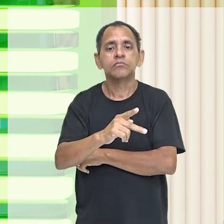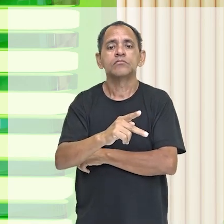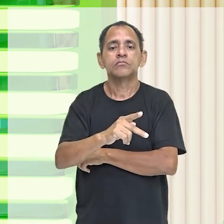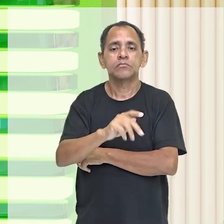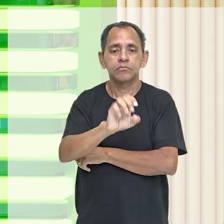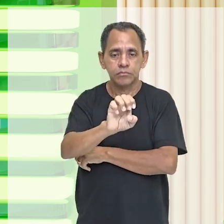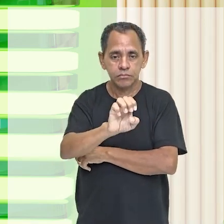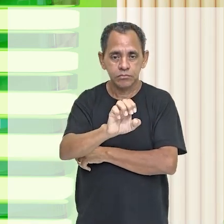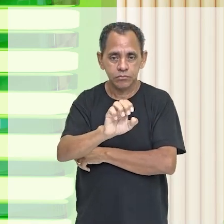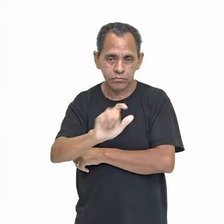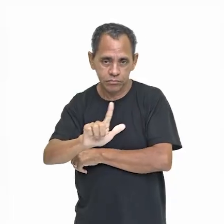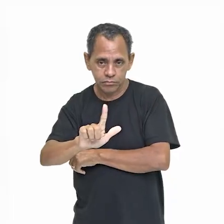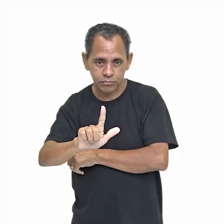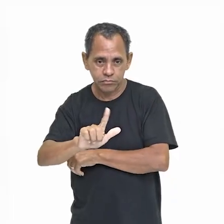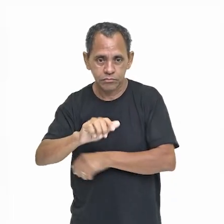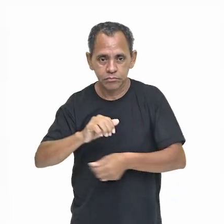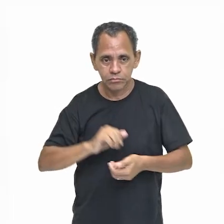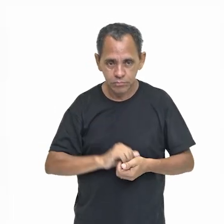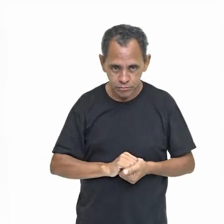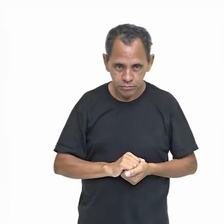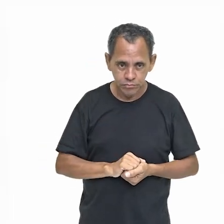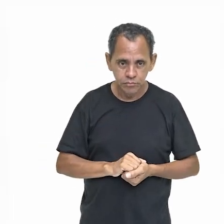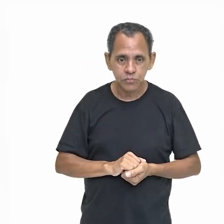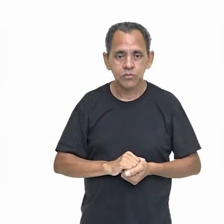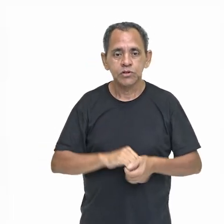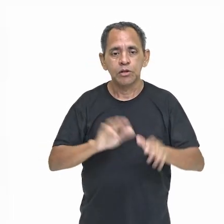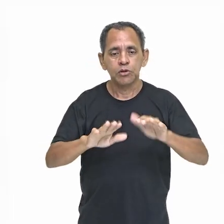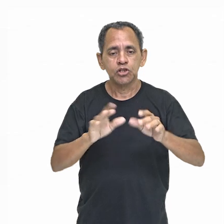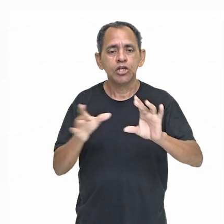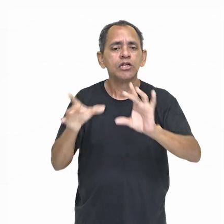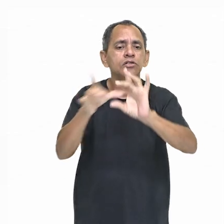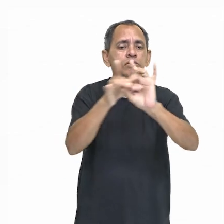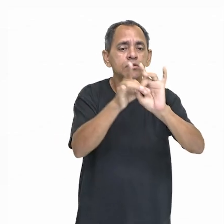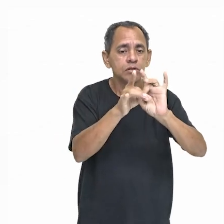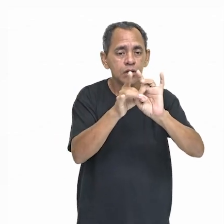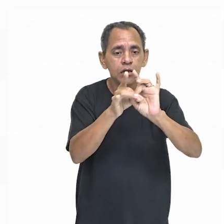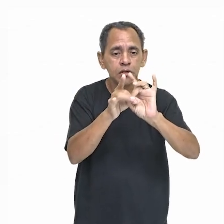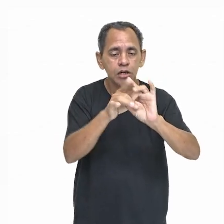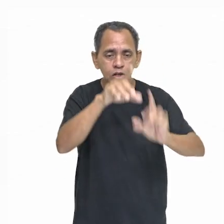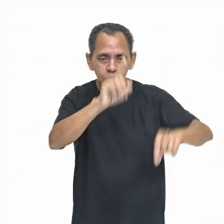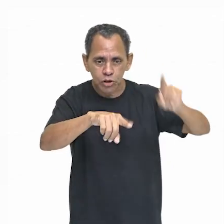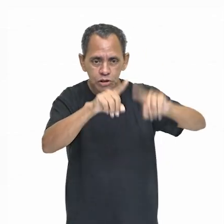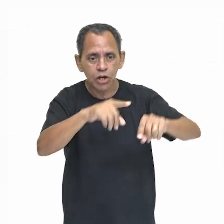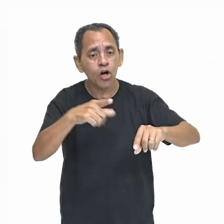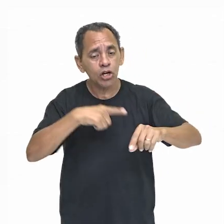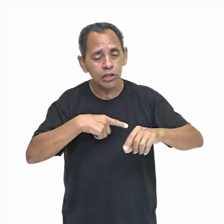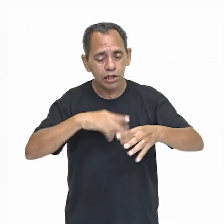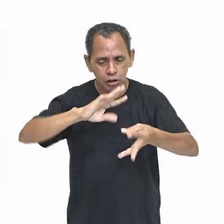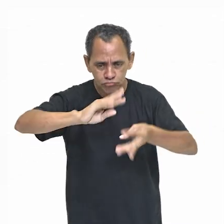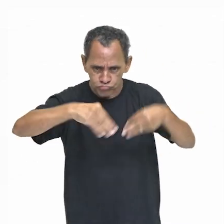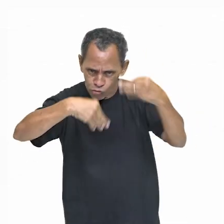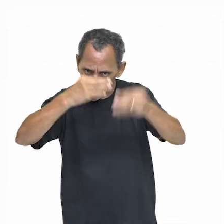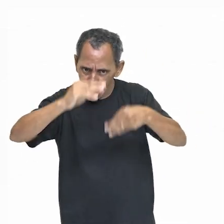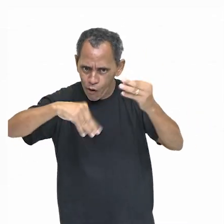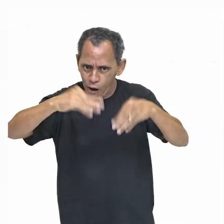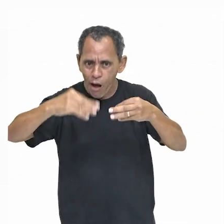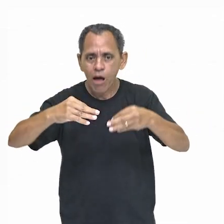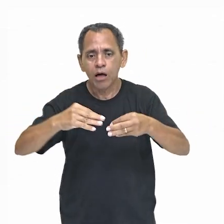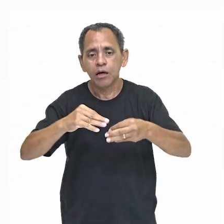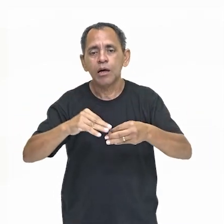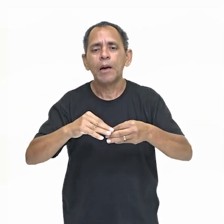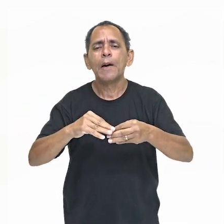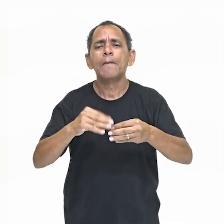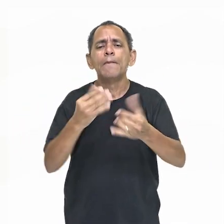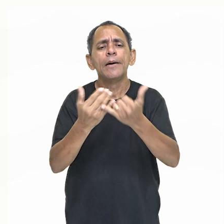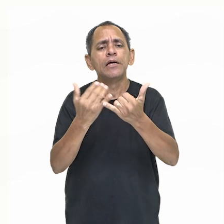temos a energia potencial elástica ela tá associada aos corpos que que T elasticidade ou uma mola por